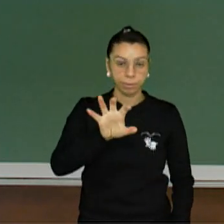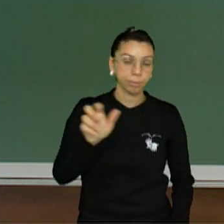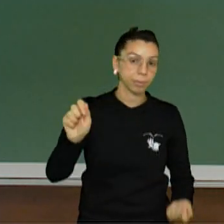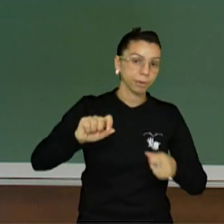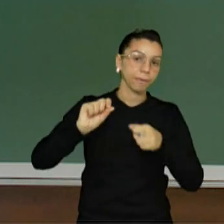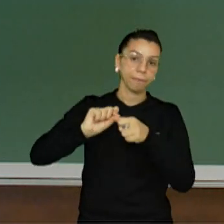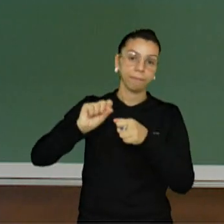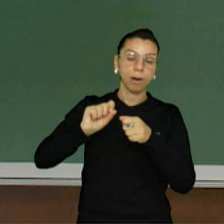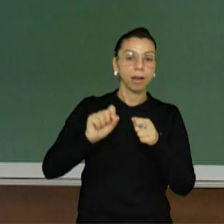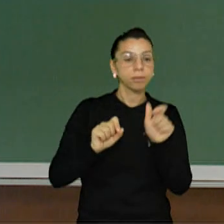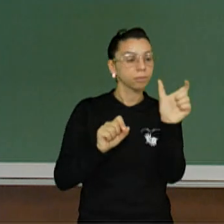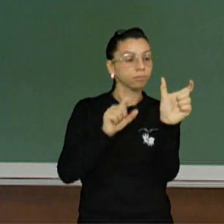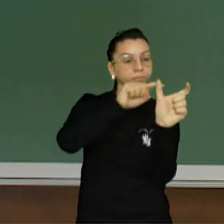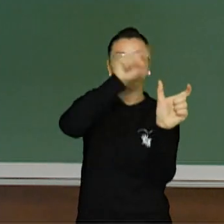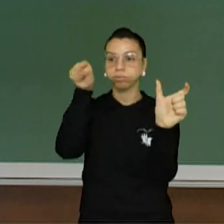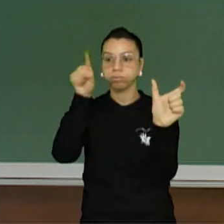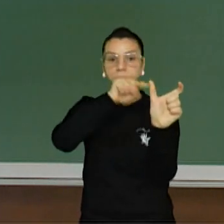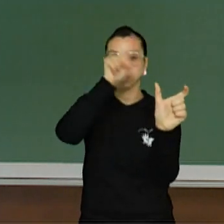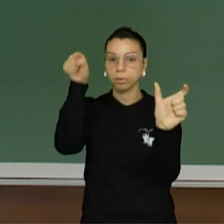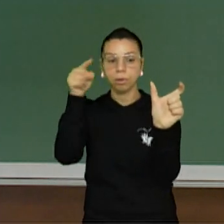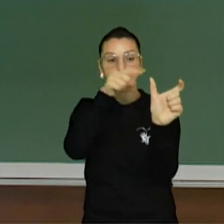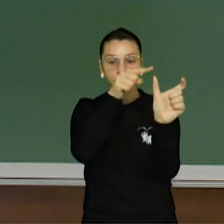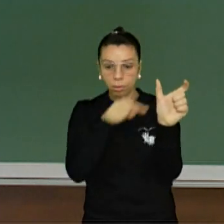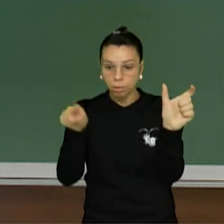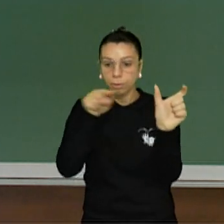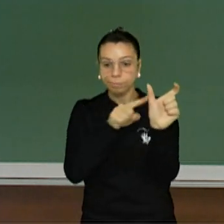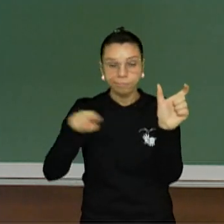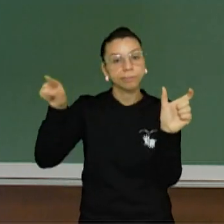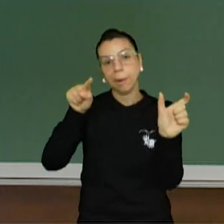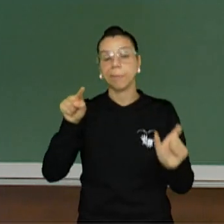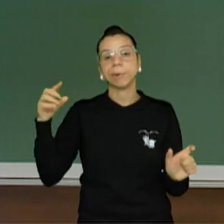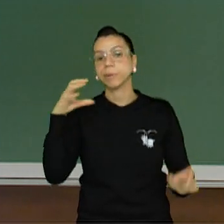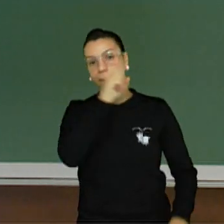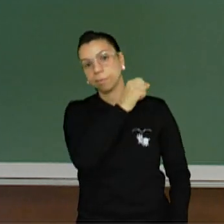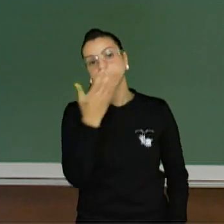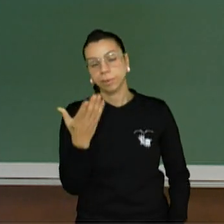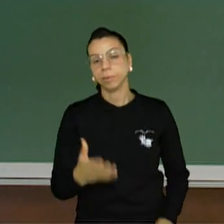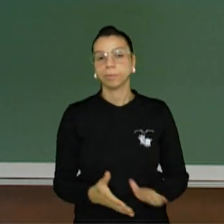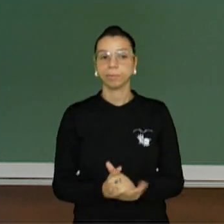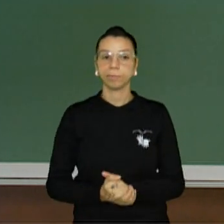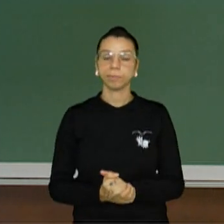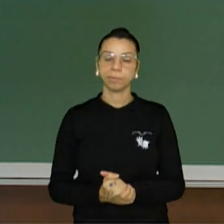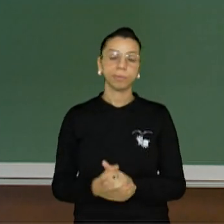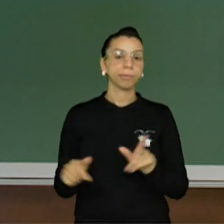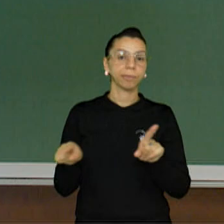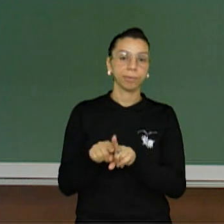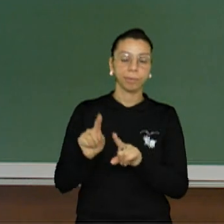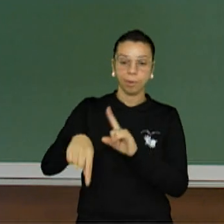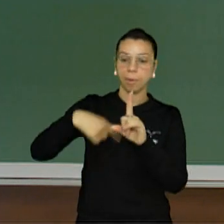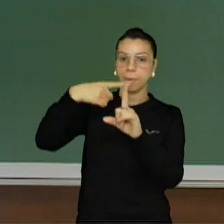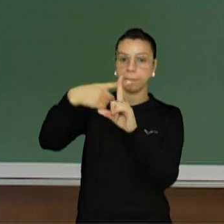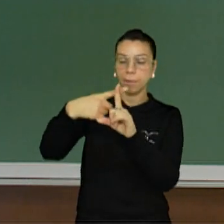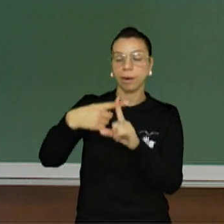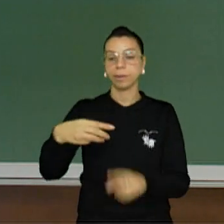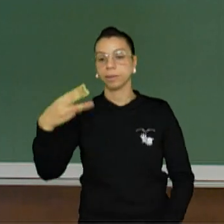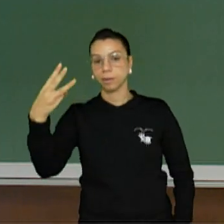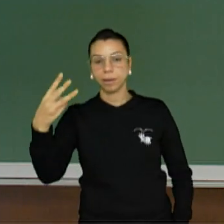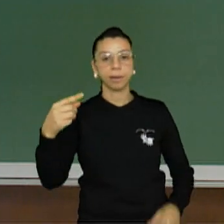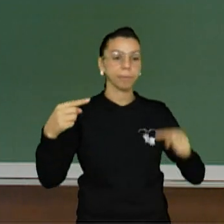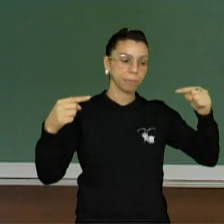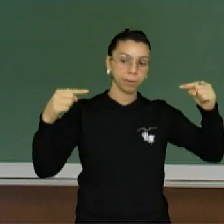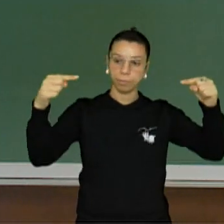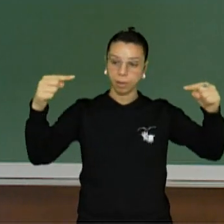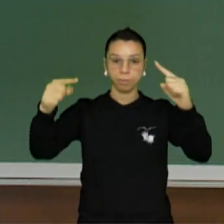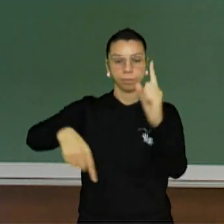faz a propriedade distributiva, que é o que a maioria acaba fazendo. Mais 3, que é o joguinho de sinal, menos por menos mais,